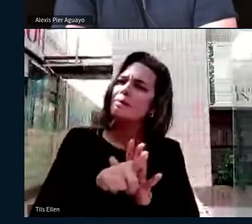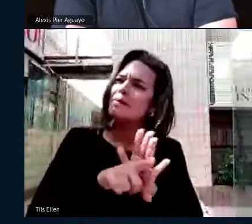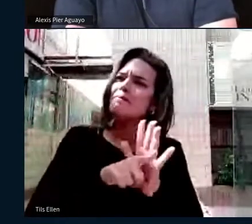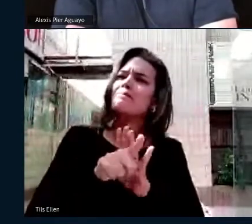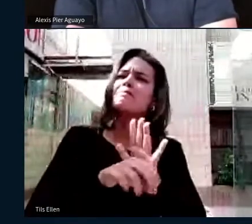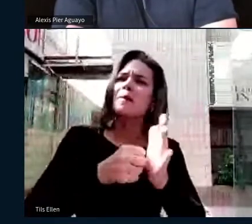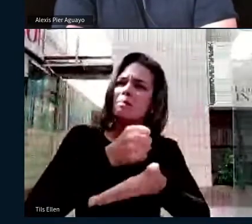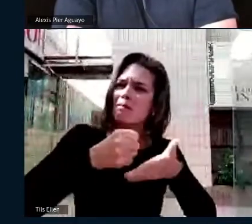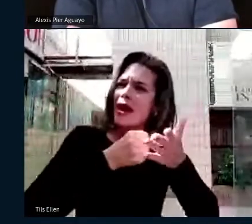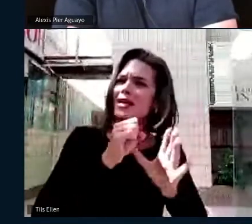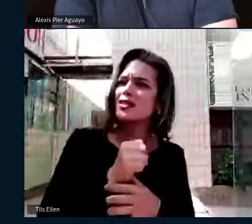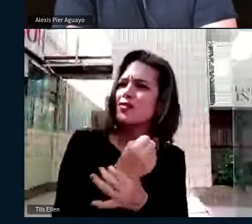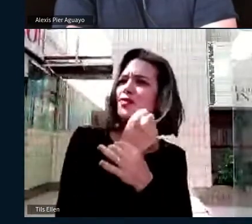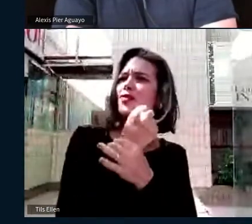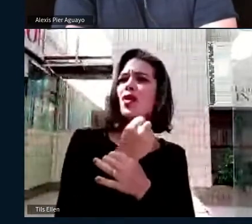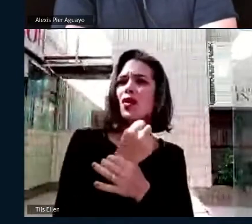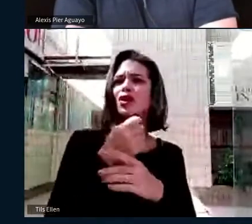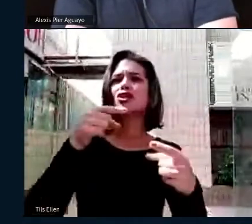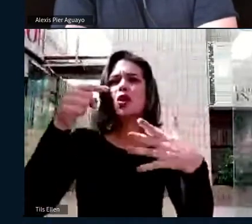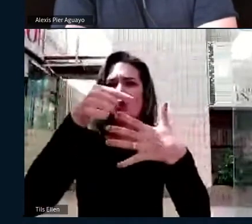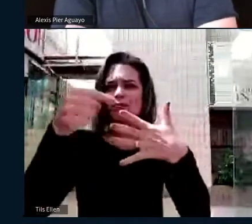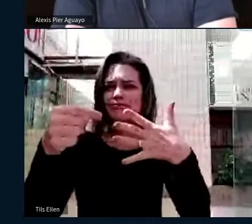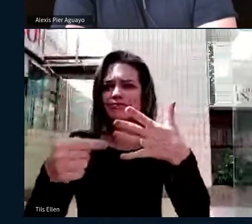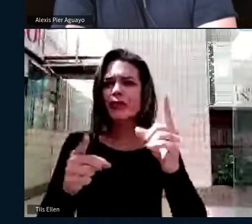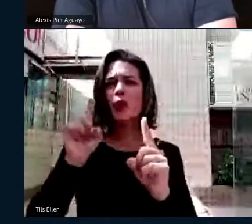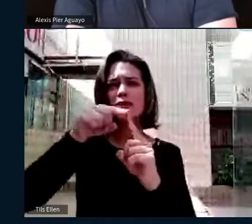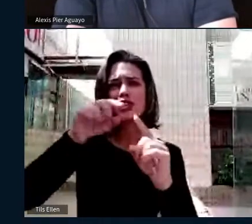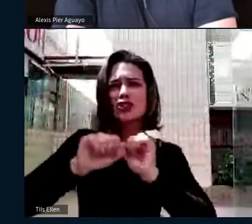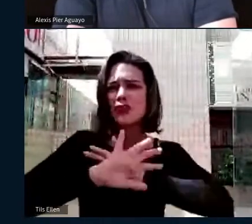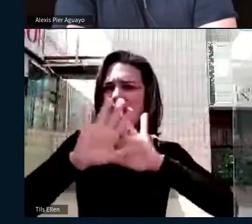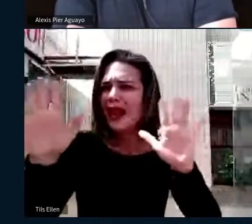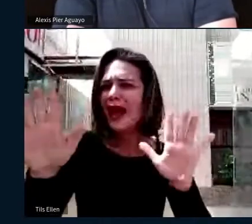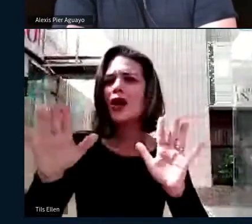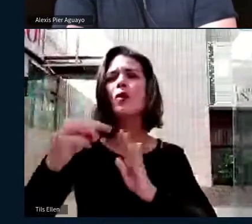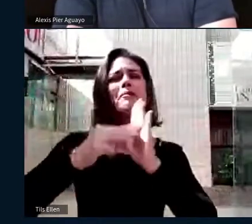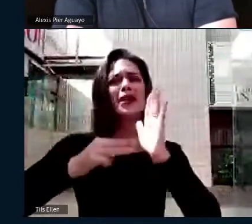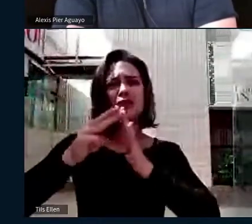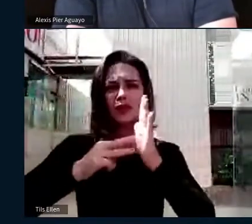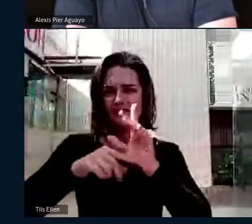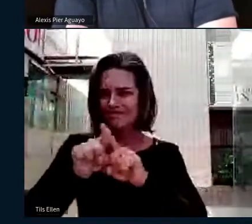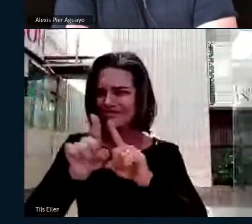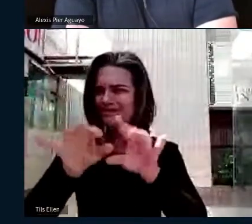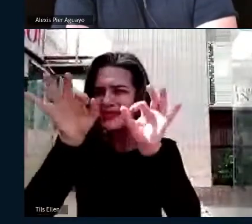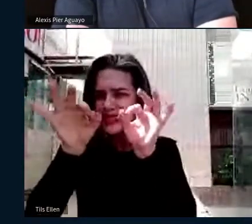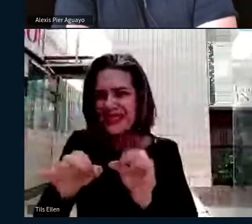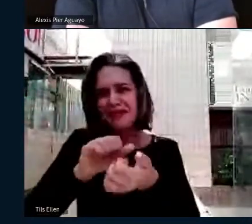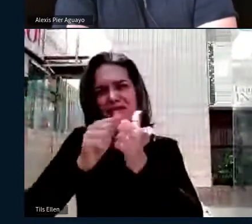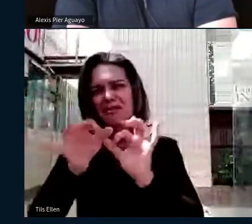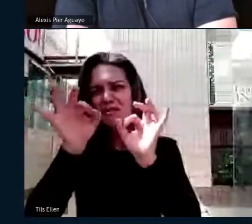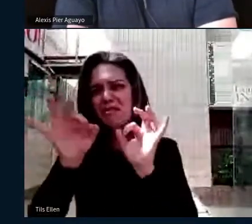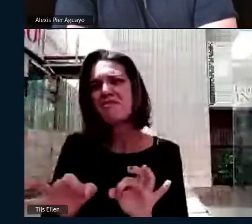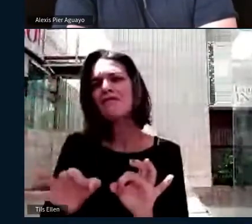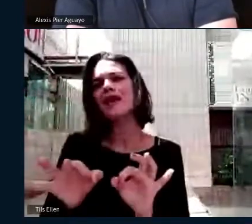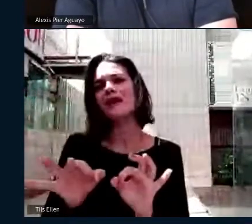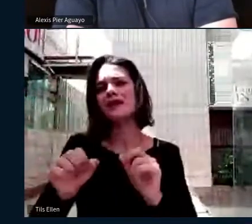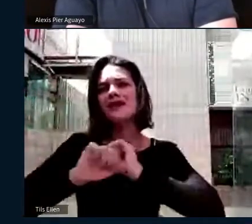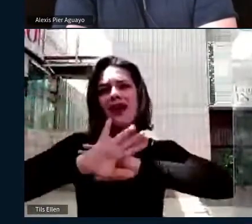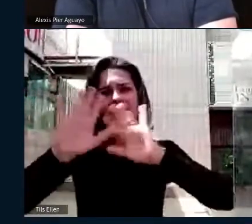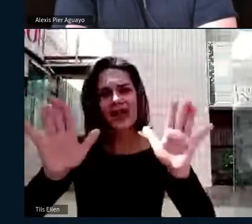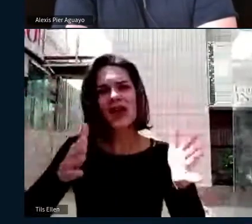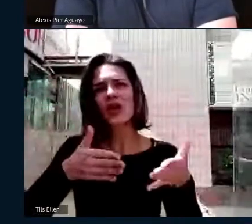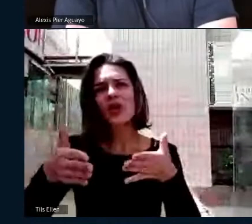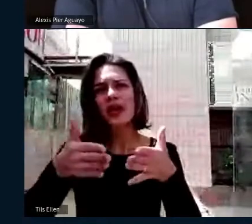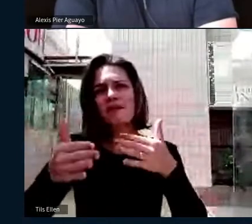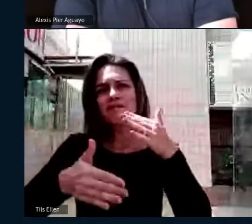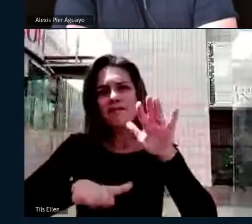com objetivos claros e bem delimitados. A metodologia também está bem adequada, eu acho que também está bem claro o caminho